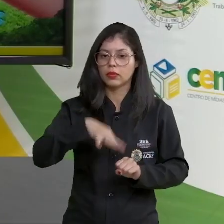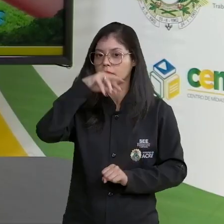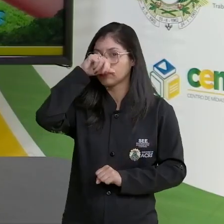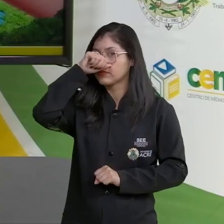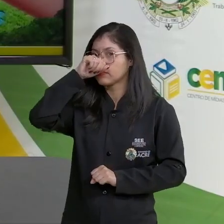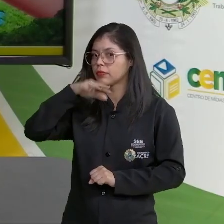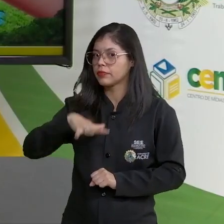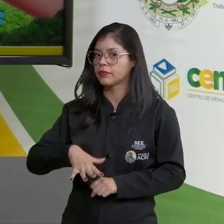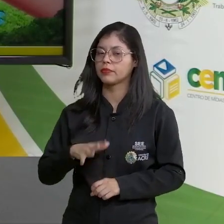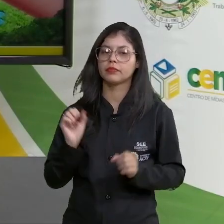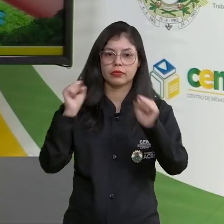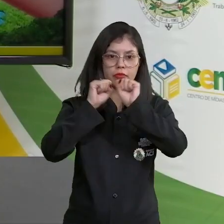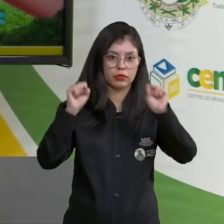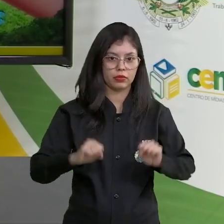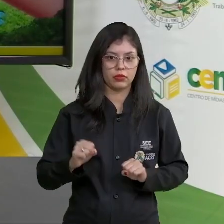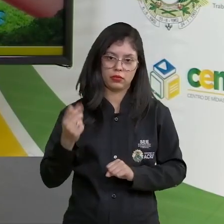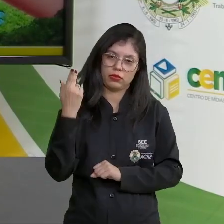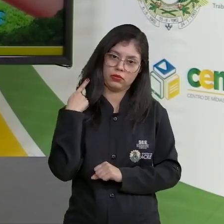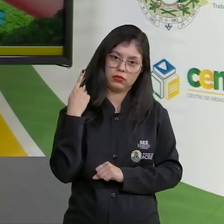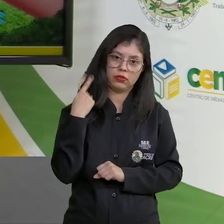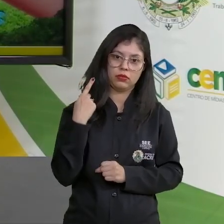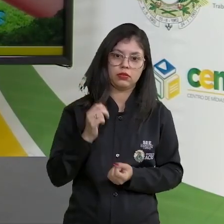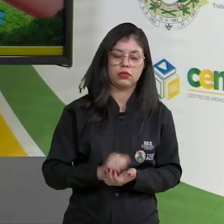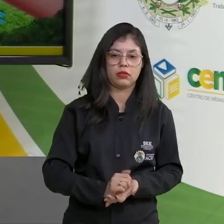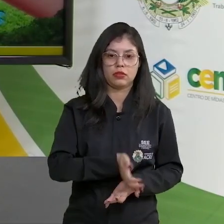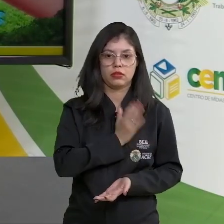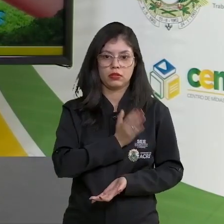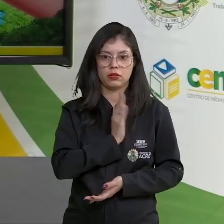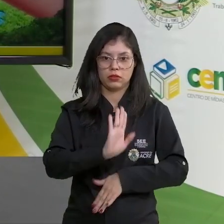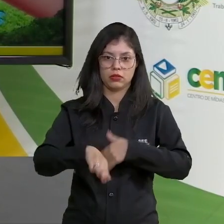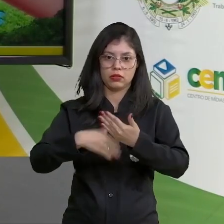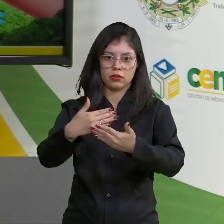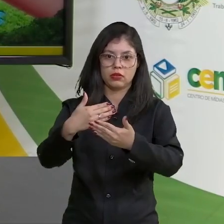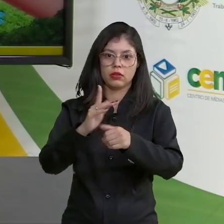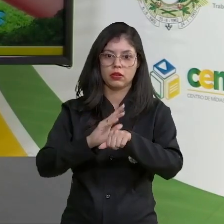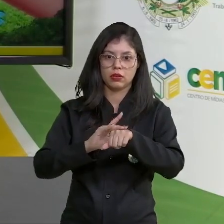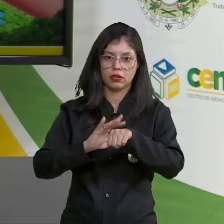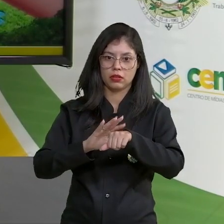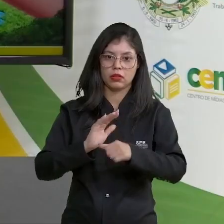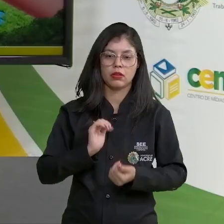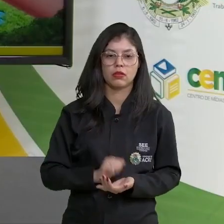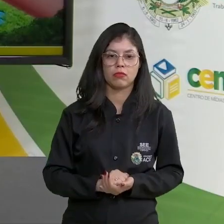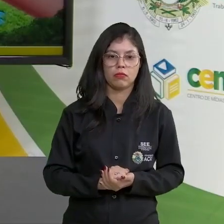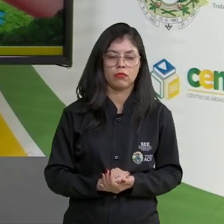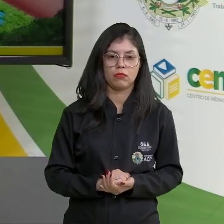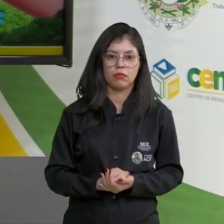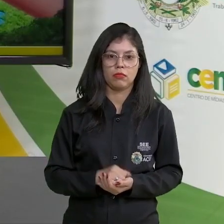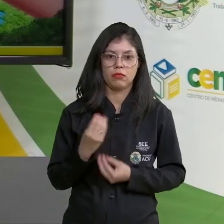respiratório e sistema cardiovascular, tá? Desenvolvendo aí doenças como